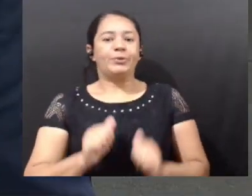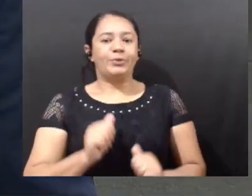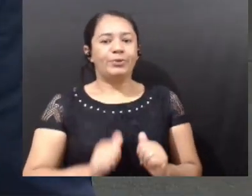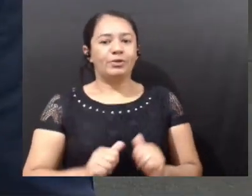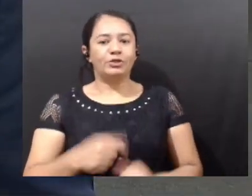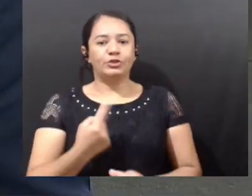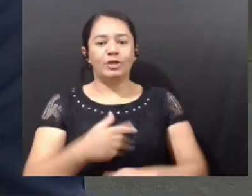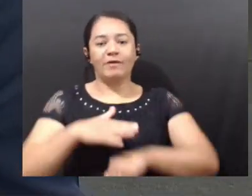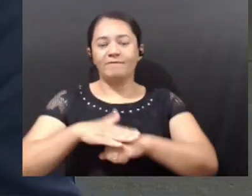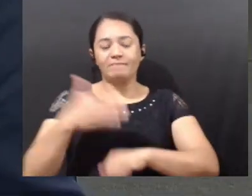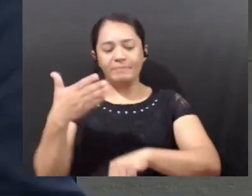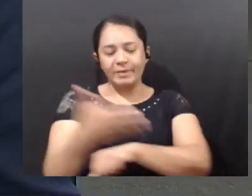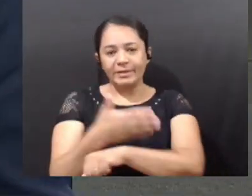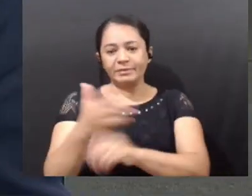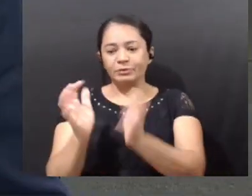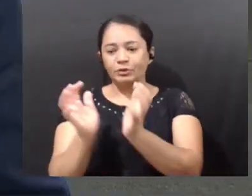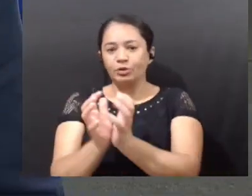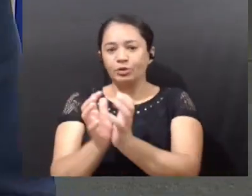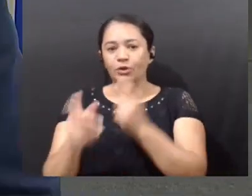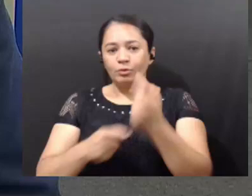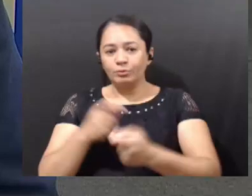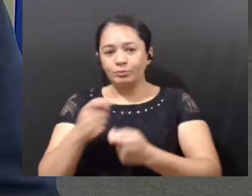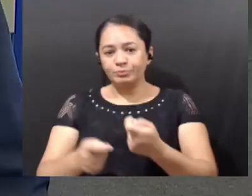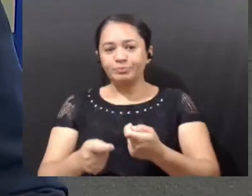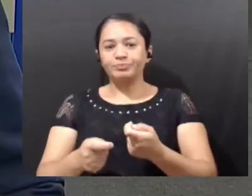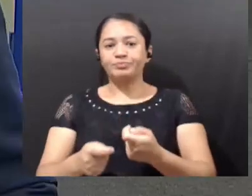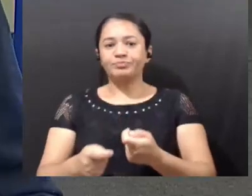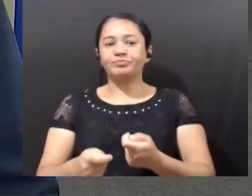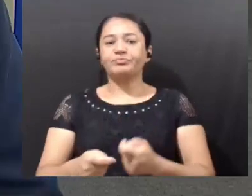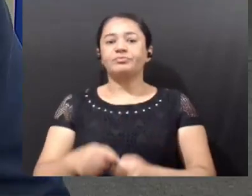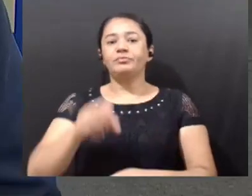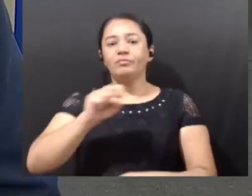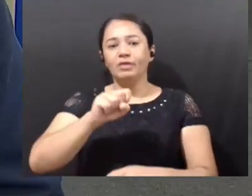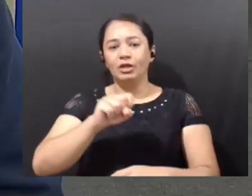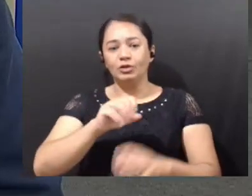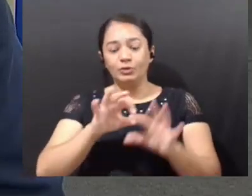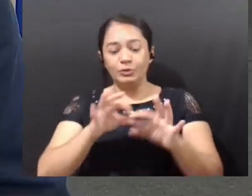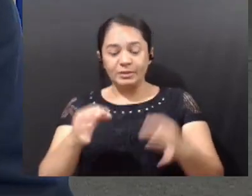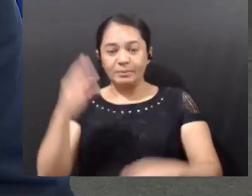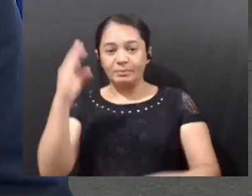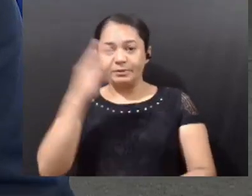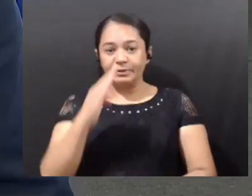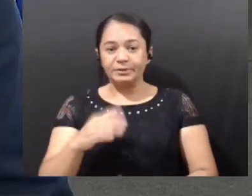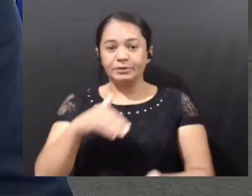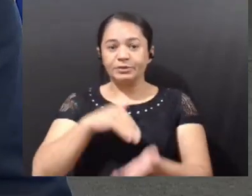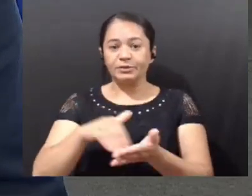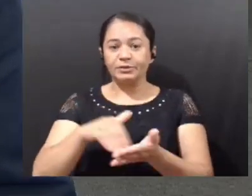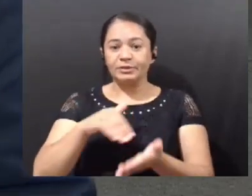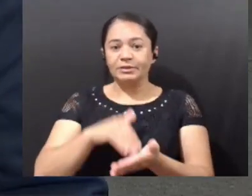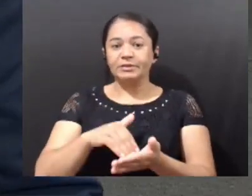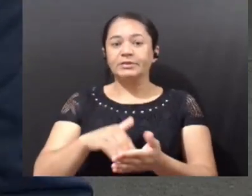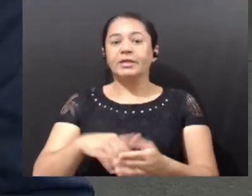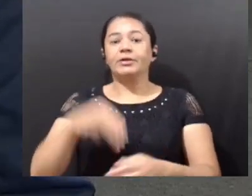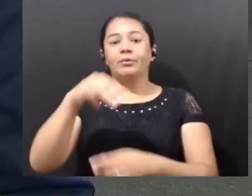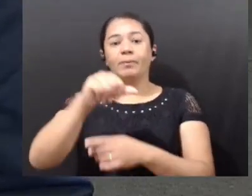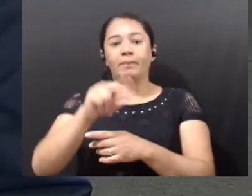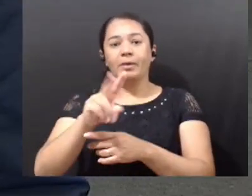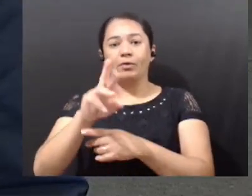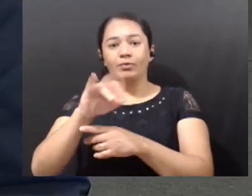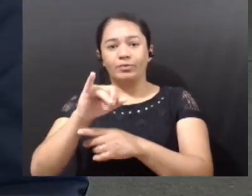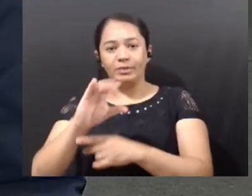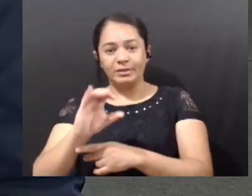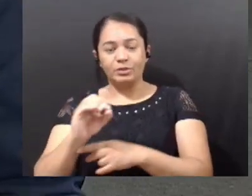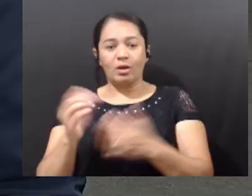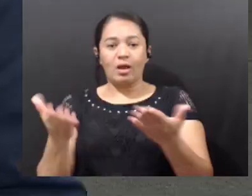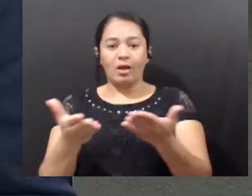Comitê Gestor da Reforma Tributária, do Simples Nacional, com o secretário nacional Maurício Juvenal, e agora está no Congresso,